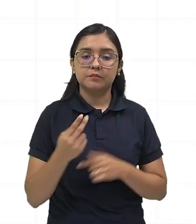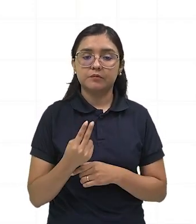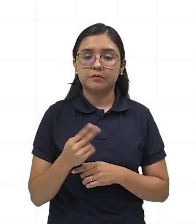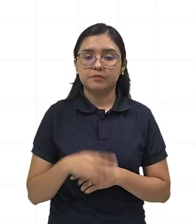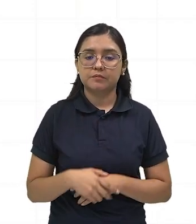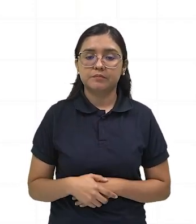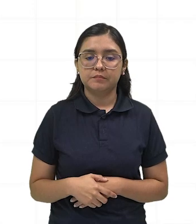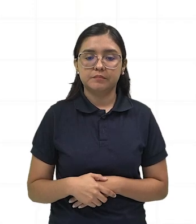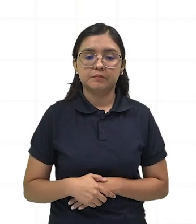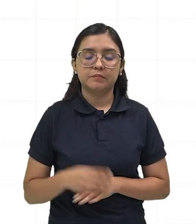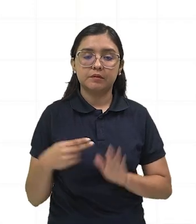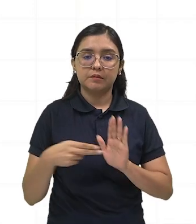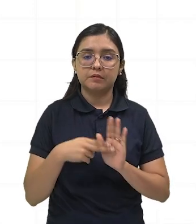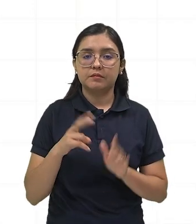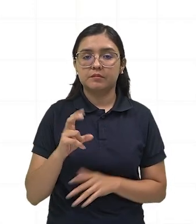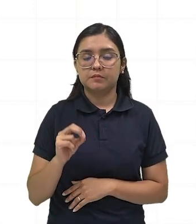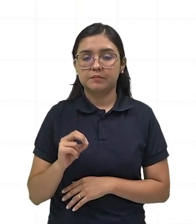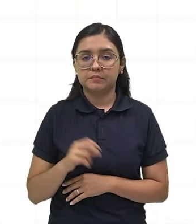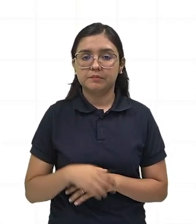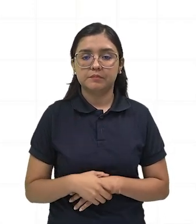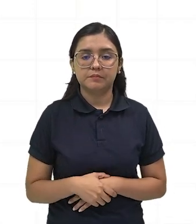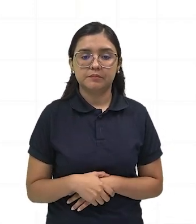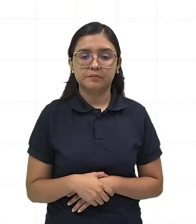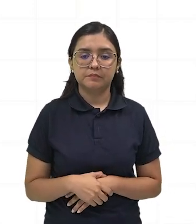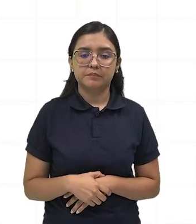2, que é igual a